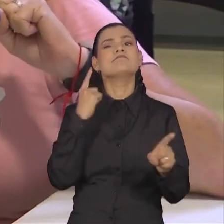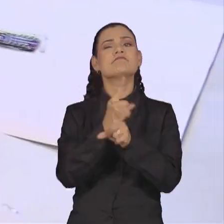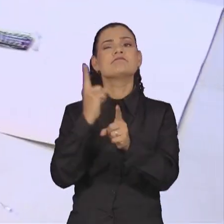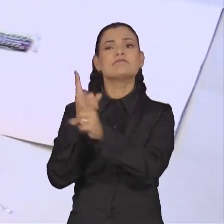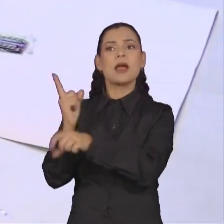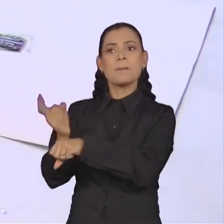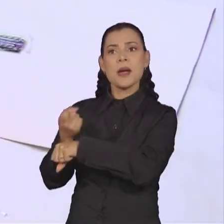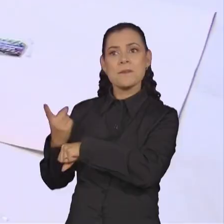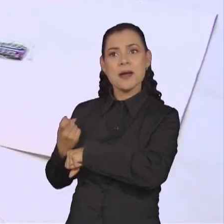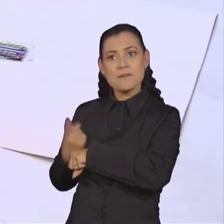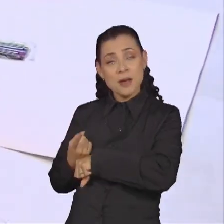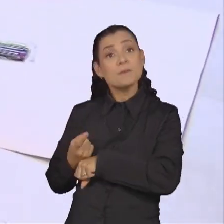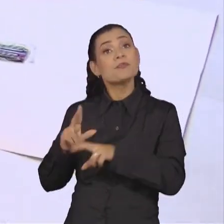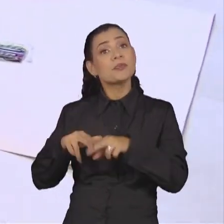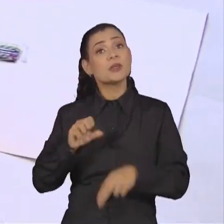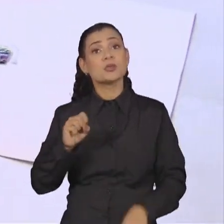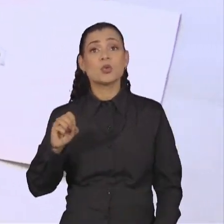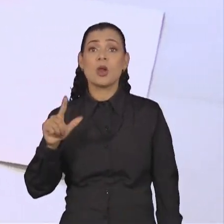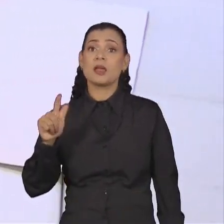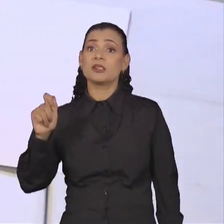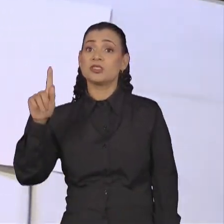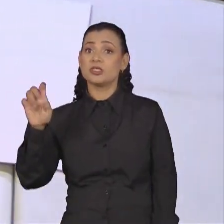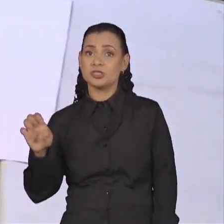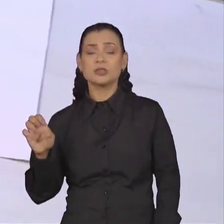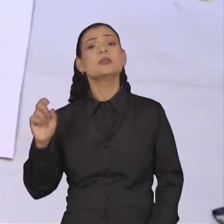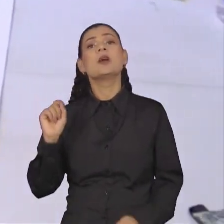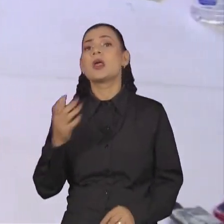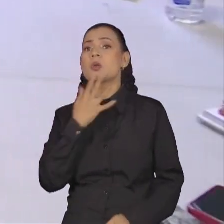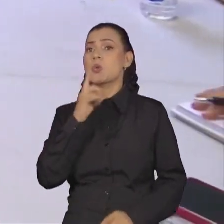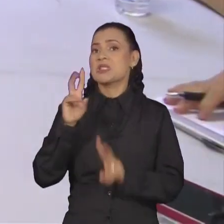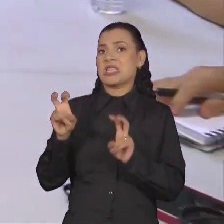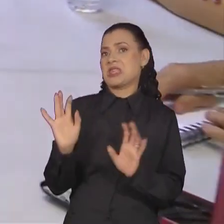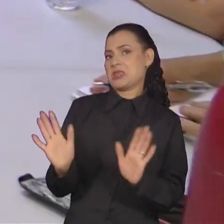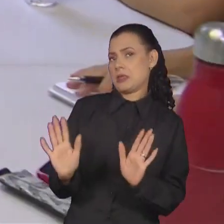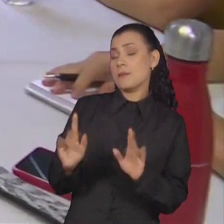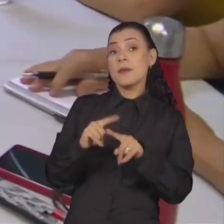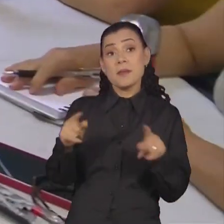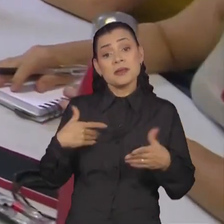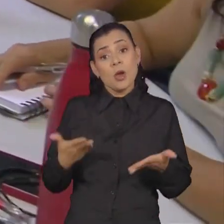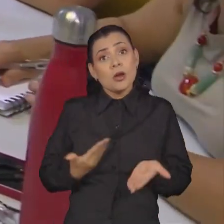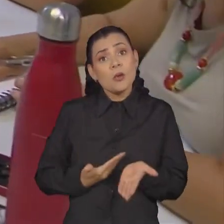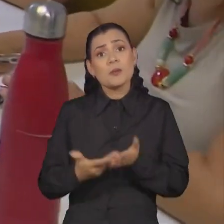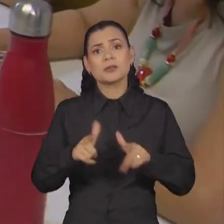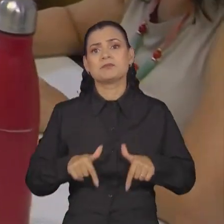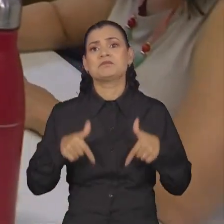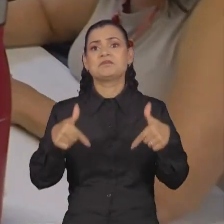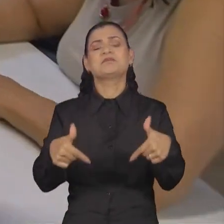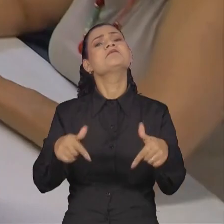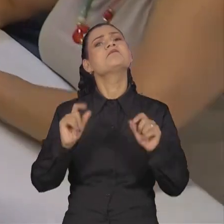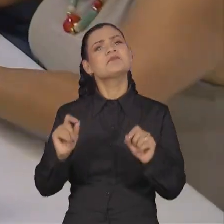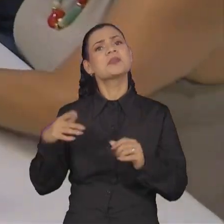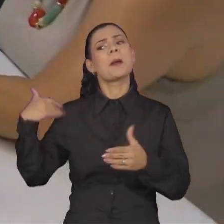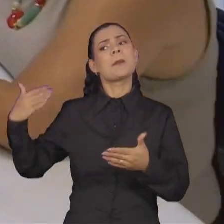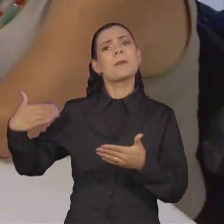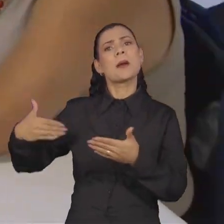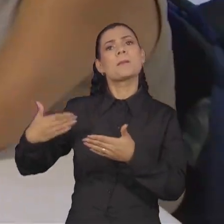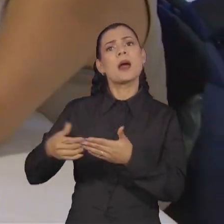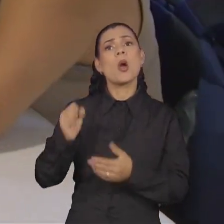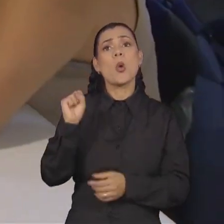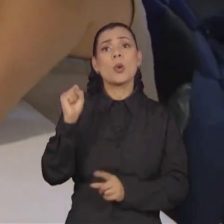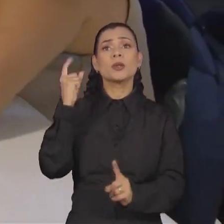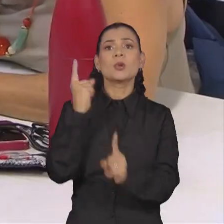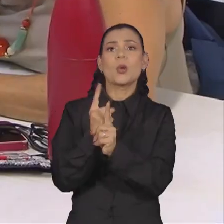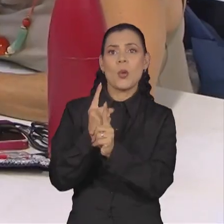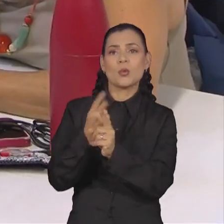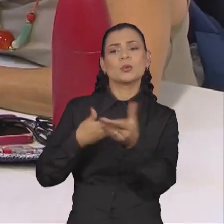identificar. A Solange, que ainda não conhecia muito sobre o tema, tem colocado em prática o que aprendeu ao longo de 8